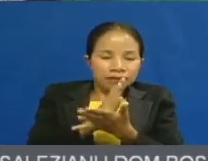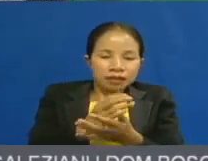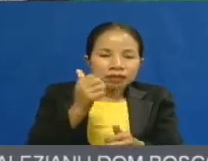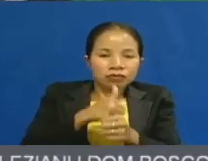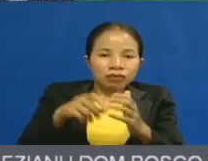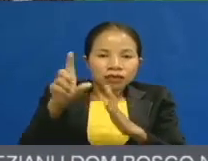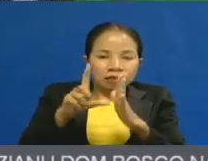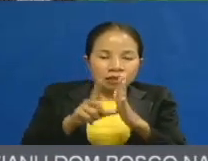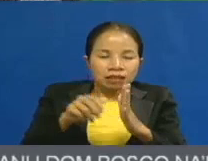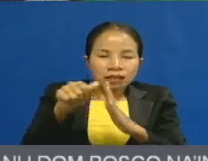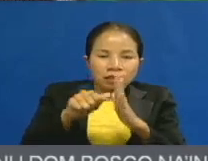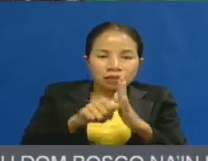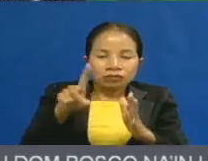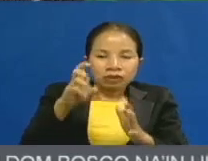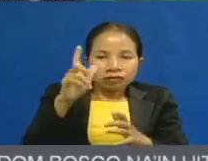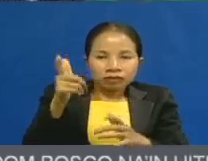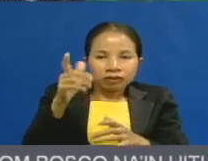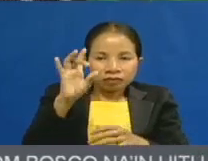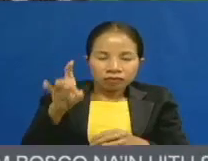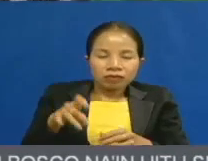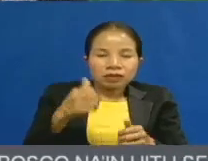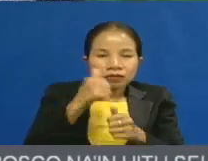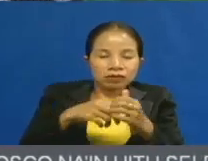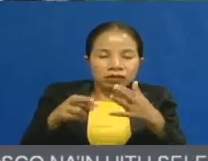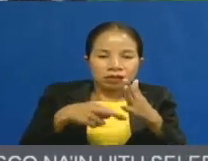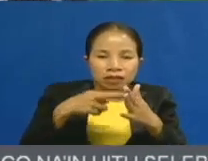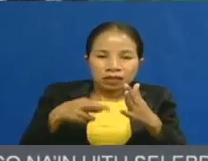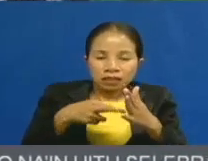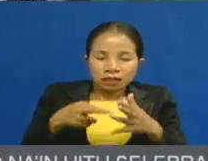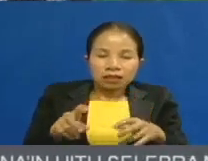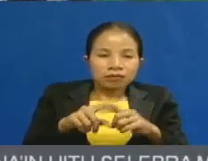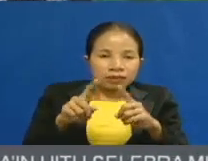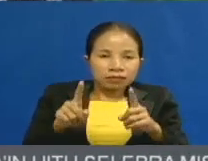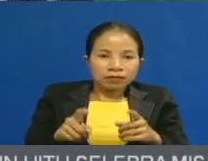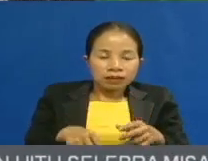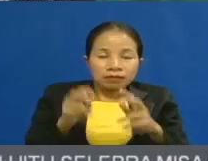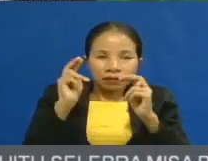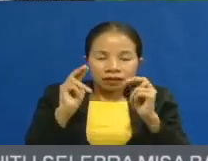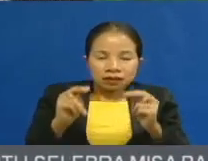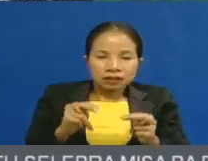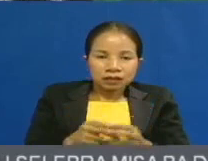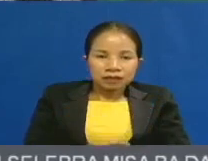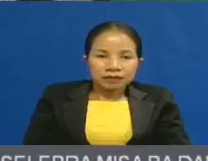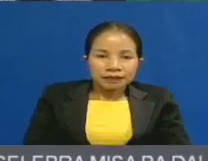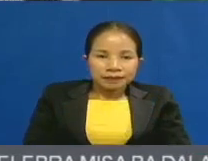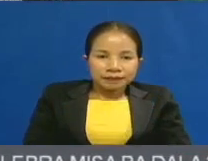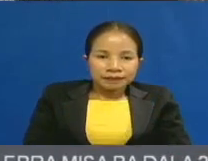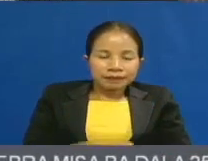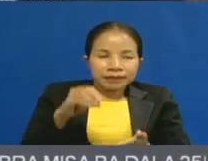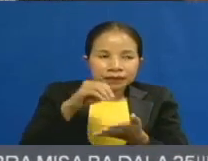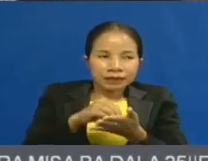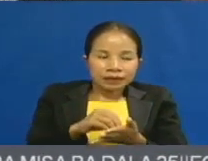lei artigo 128 ne sira prensa na requisito mas precisa junta